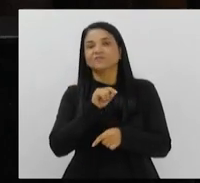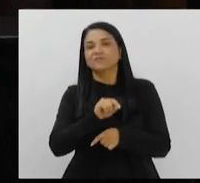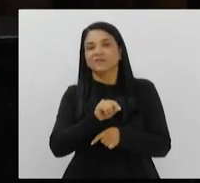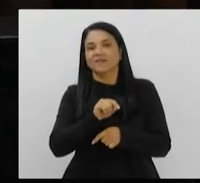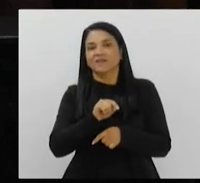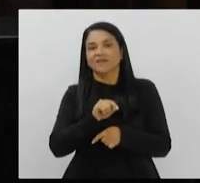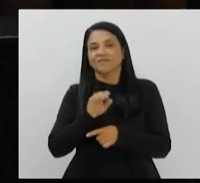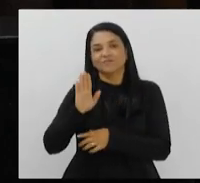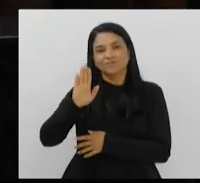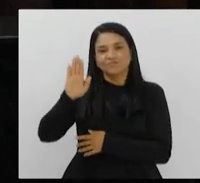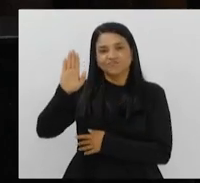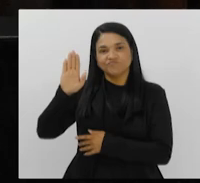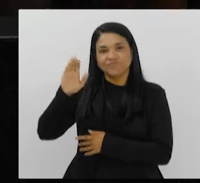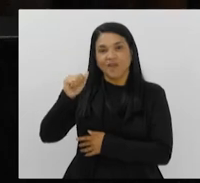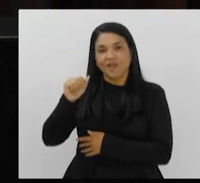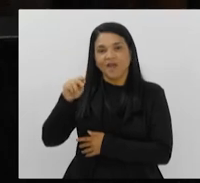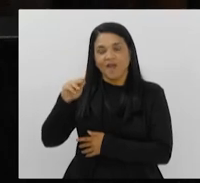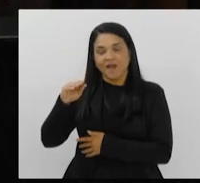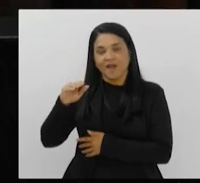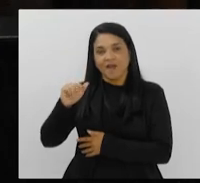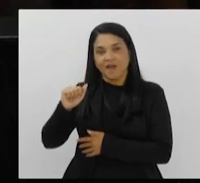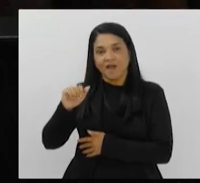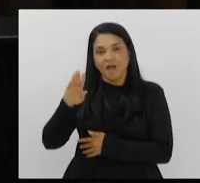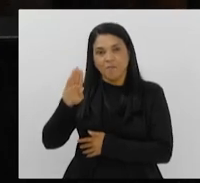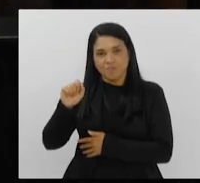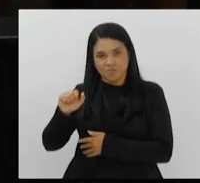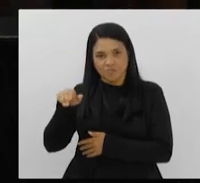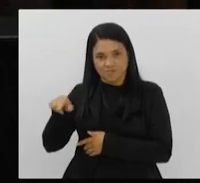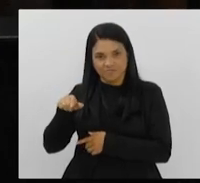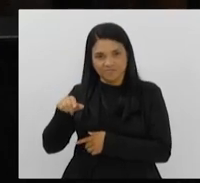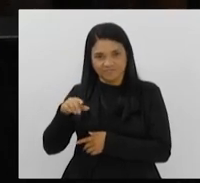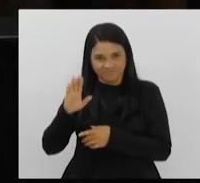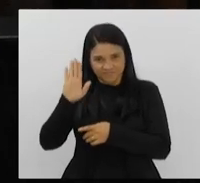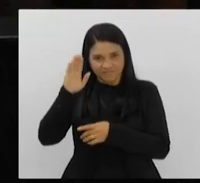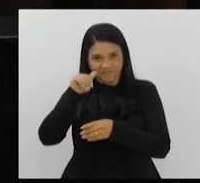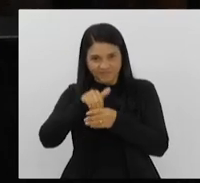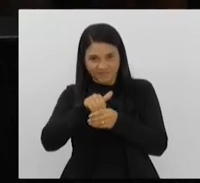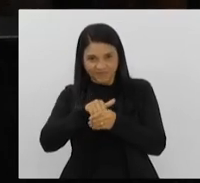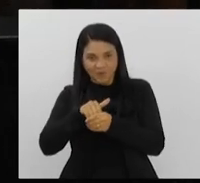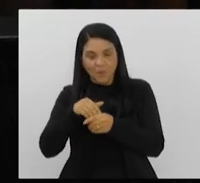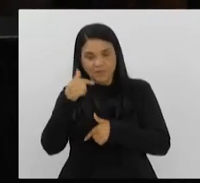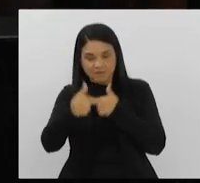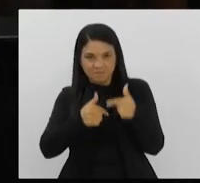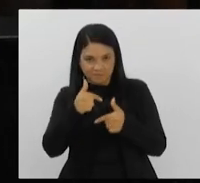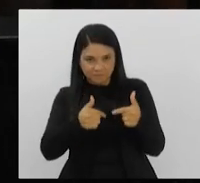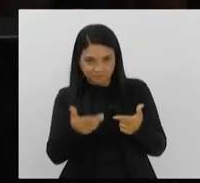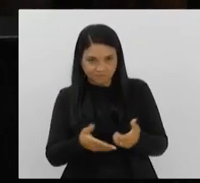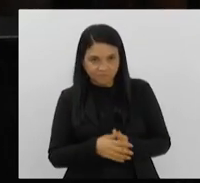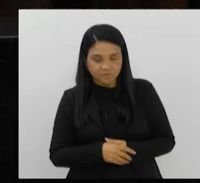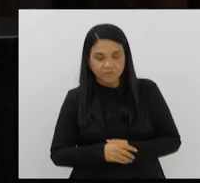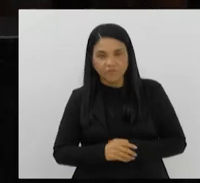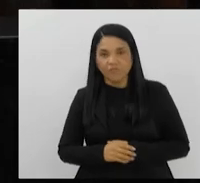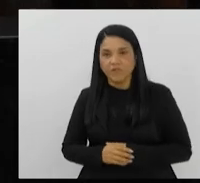alguns de seus cabos eleitorais para trabalharem à vontade nas suas campanhas. E também